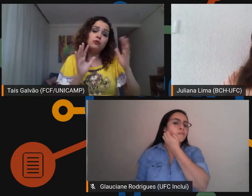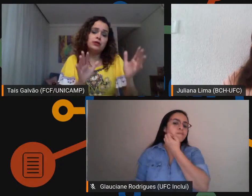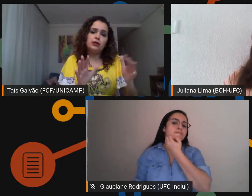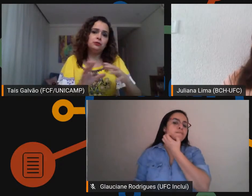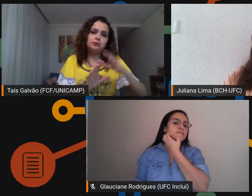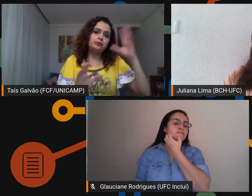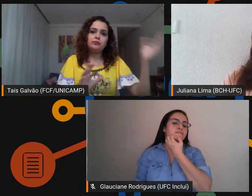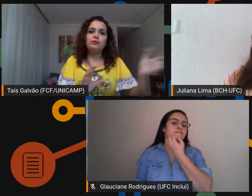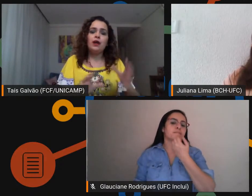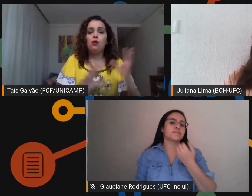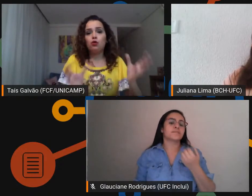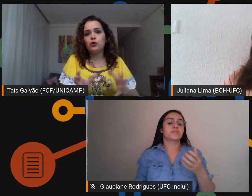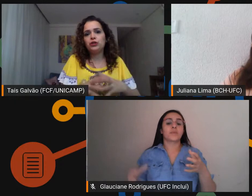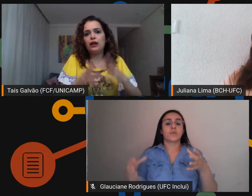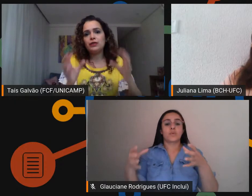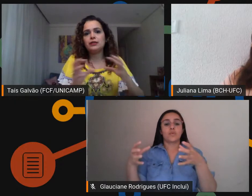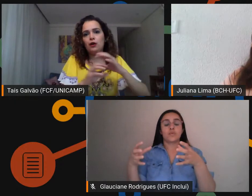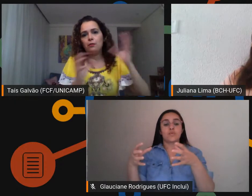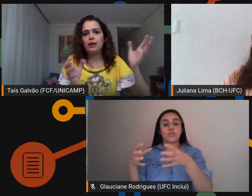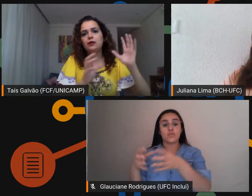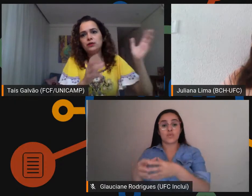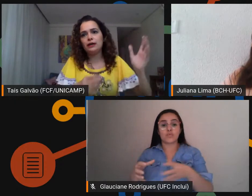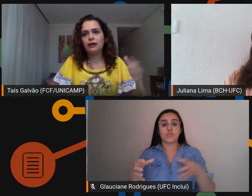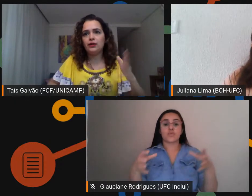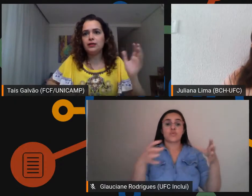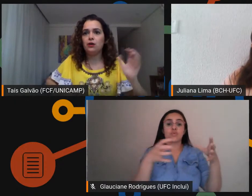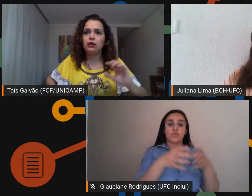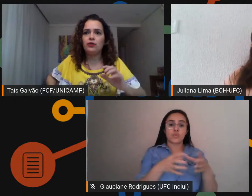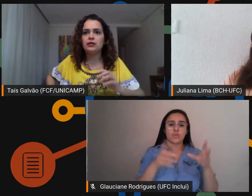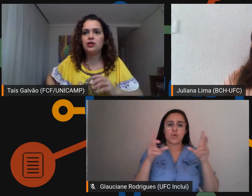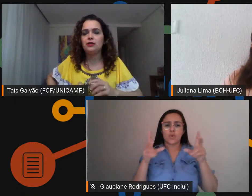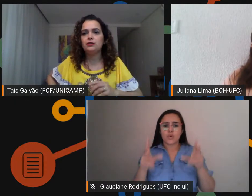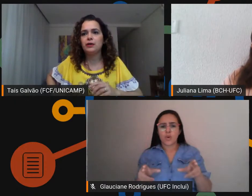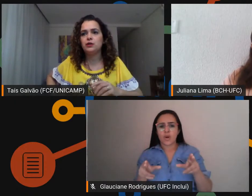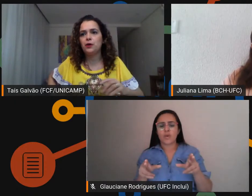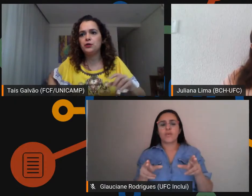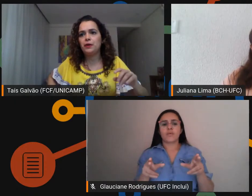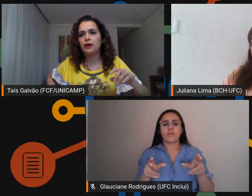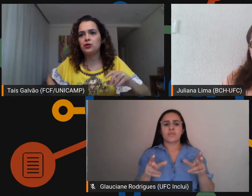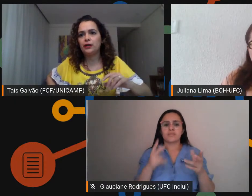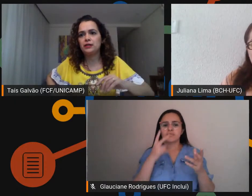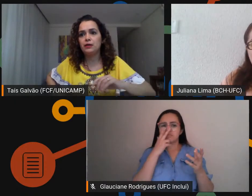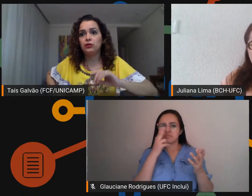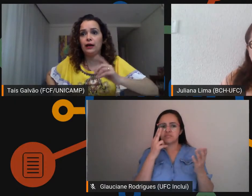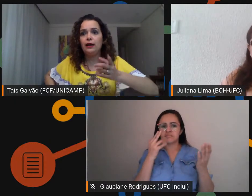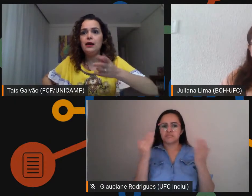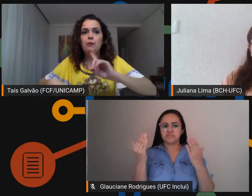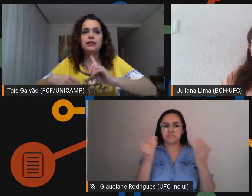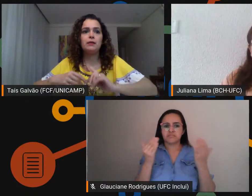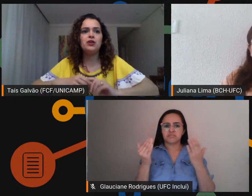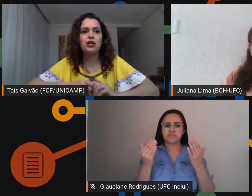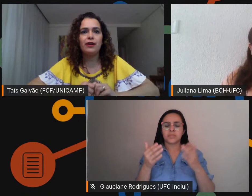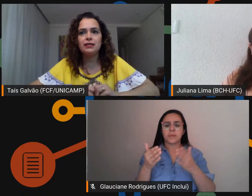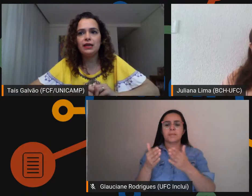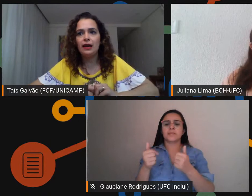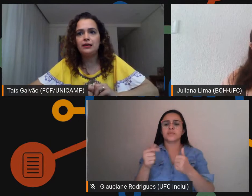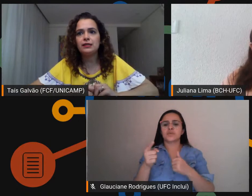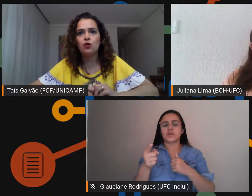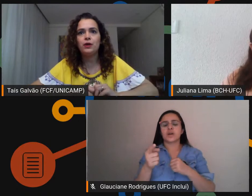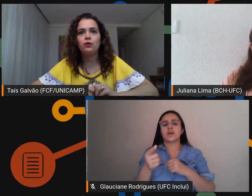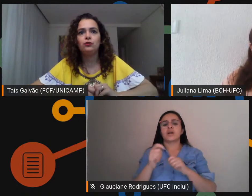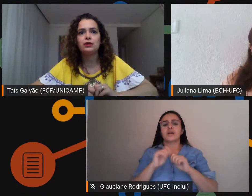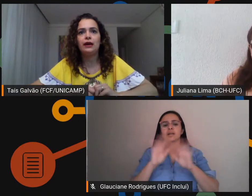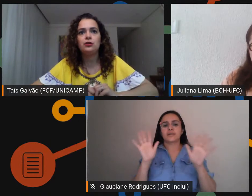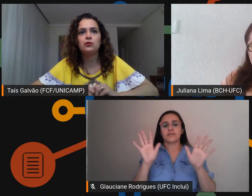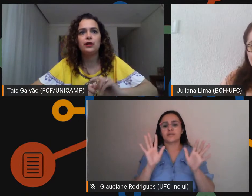é igualzinho ao grupo de intervenção, menos a intervenção. Talvez seja isso, mas a gente pode pegar o esclarecimento dela, mas também a gente já vai encerrar